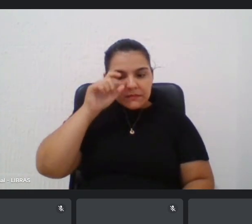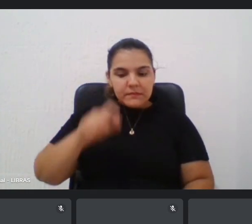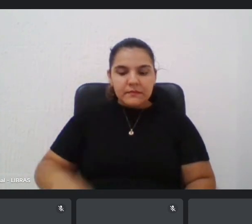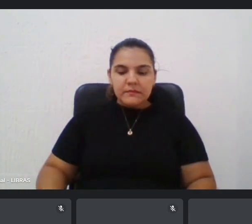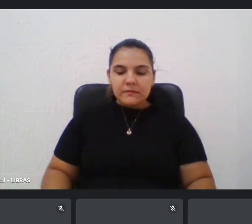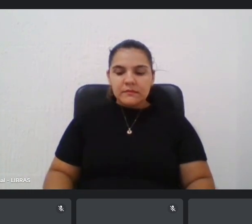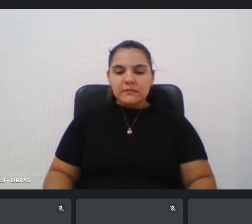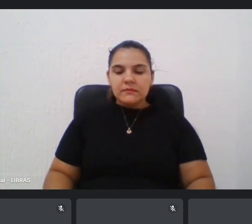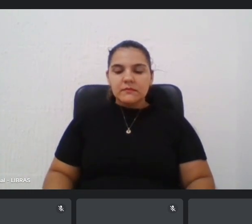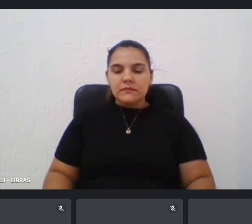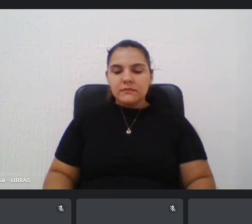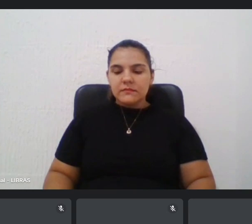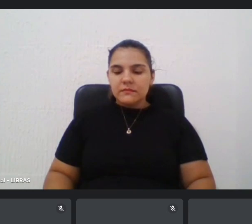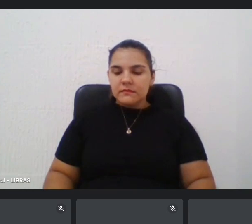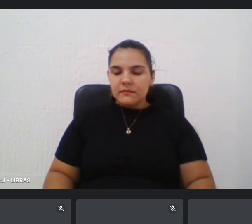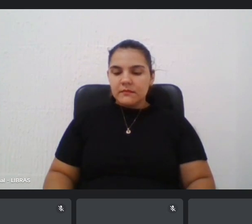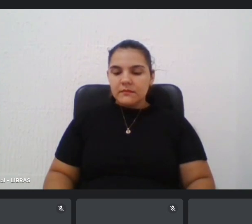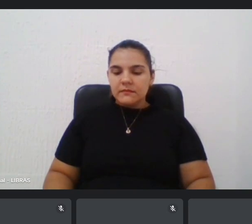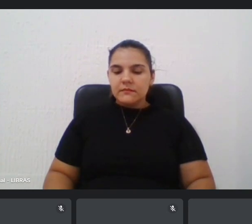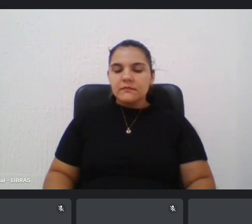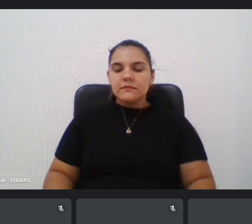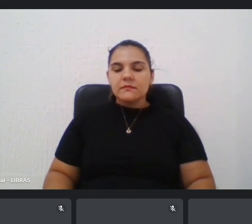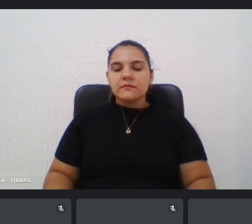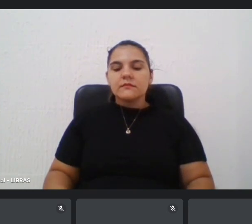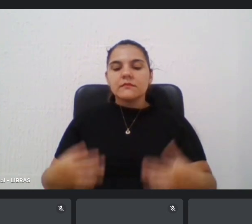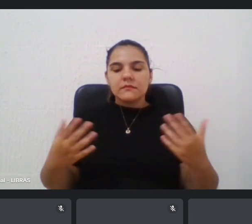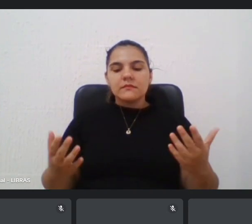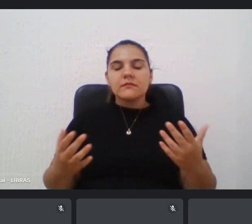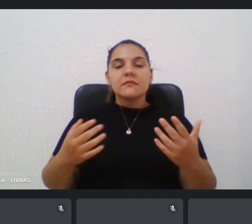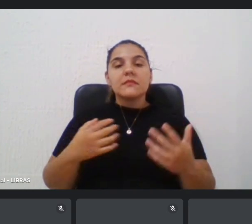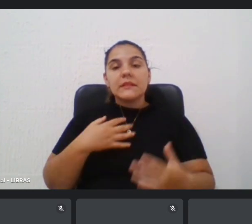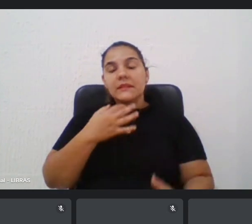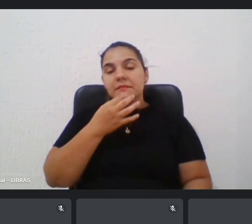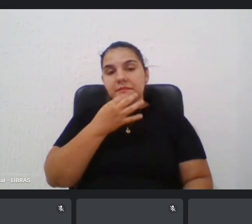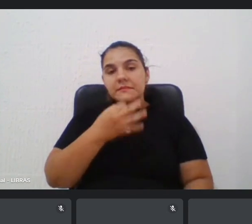Na verdade, queria falar sobre direitos humanos. Eu acho que, na verdade, é o mais importante de tudo.